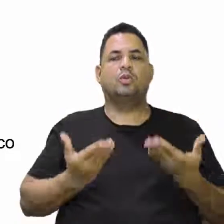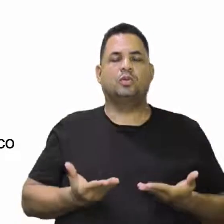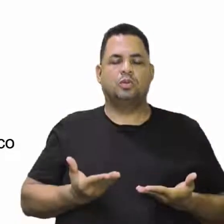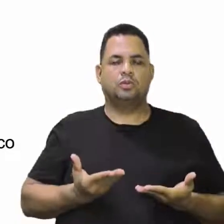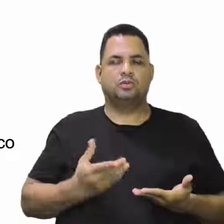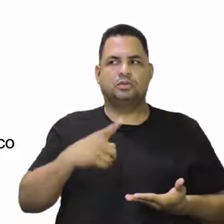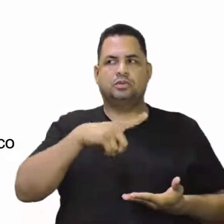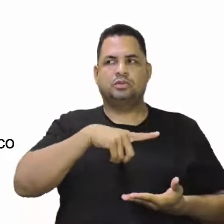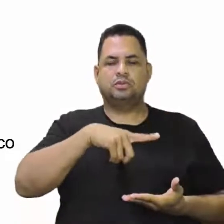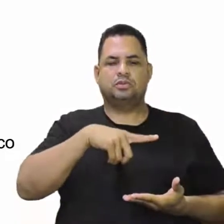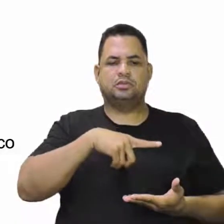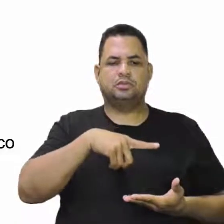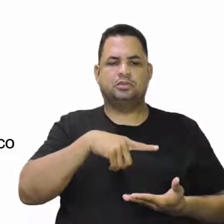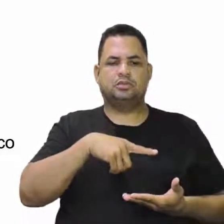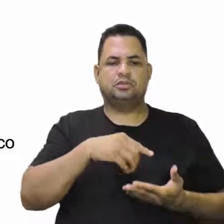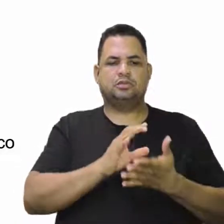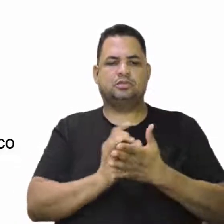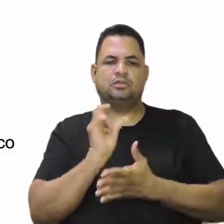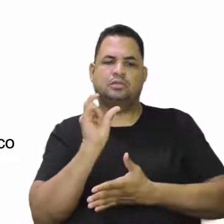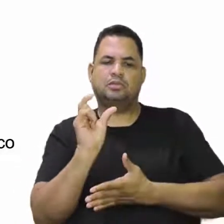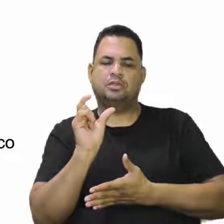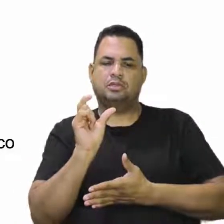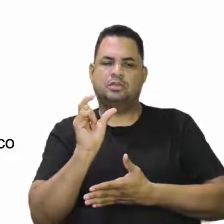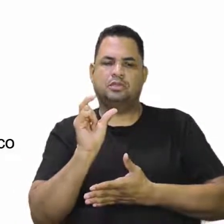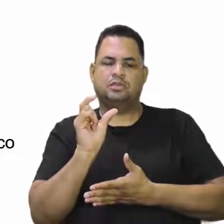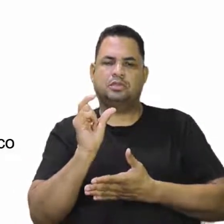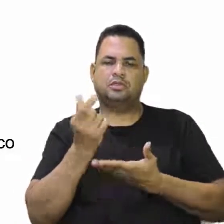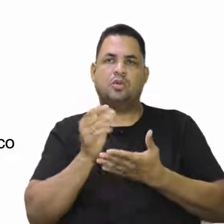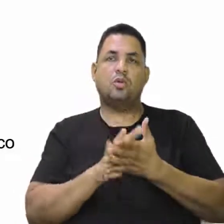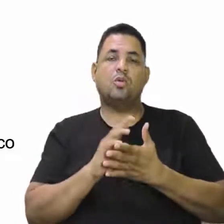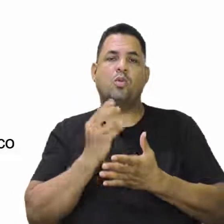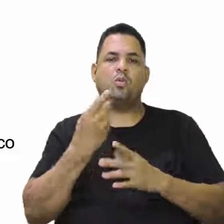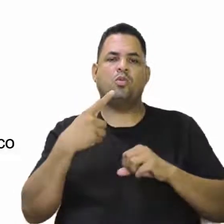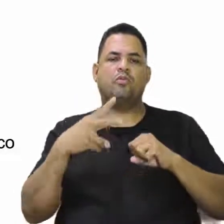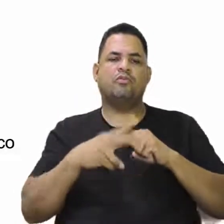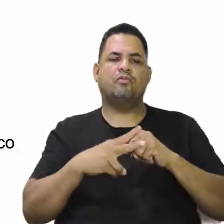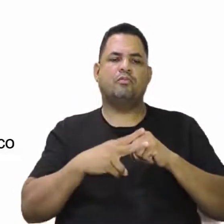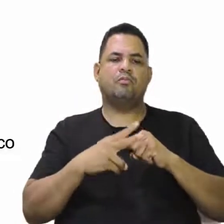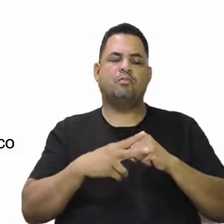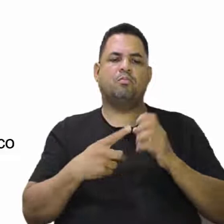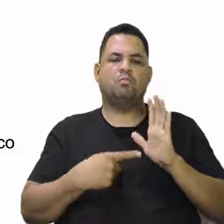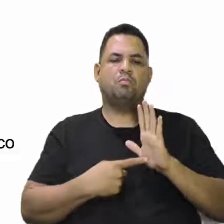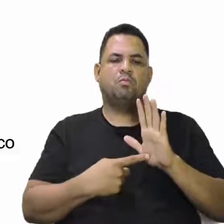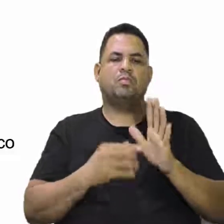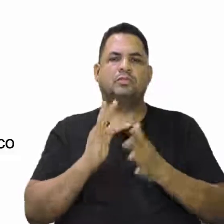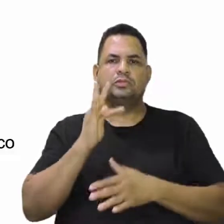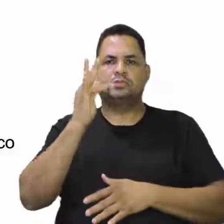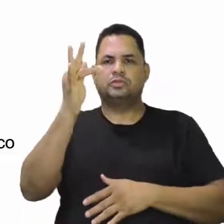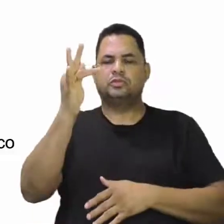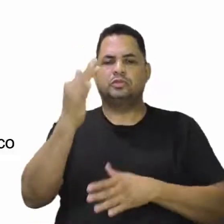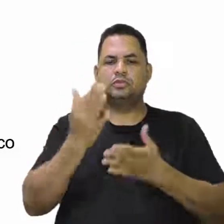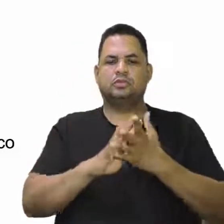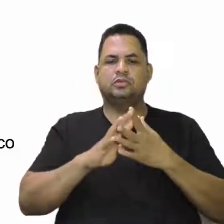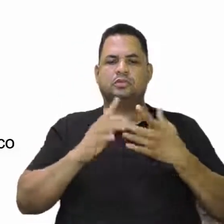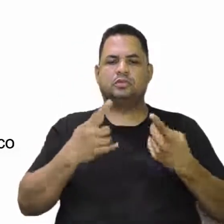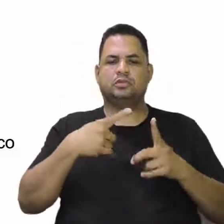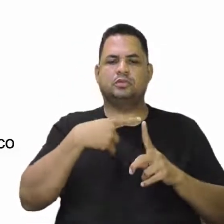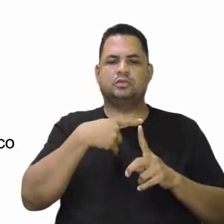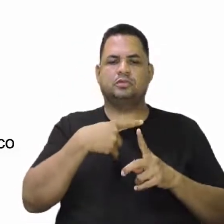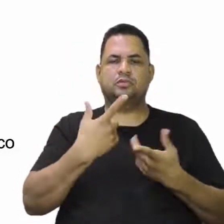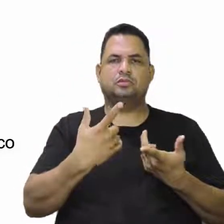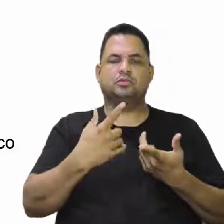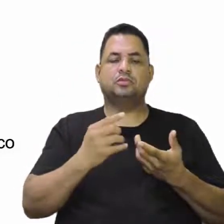tem expressões ou verbos indicando futuro, mas no